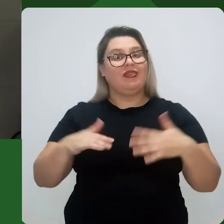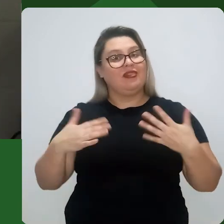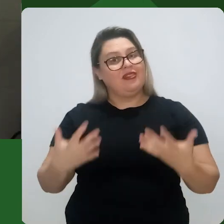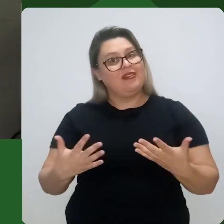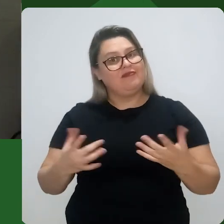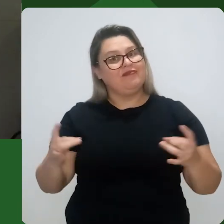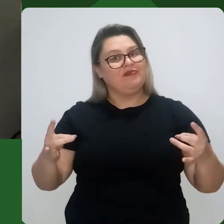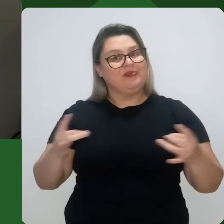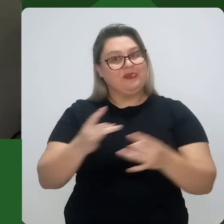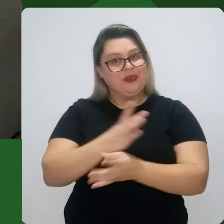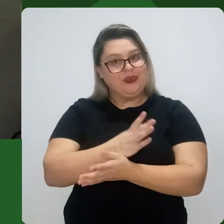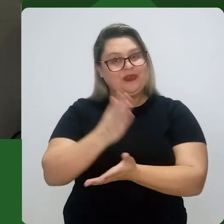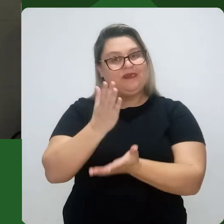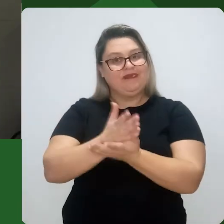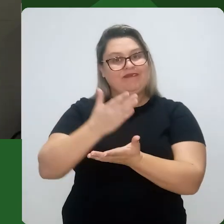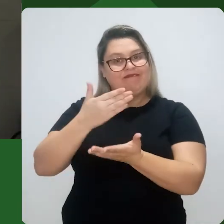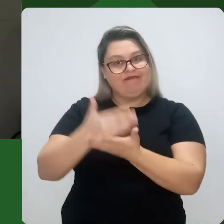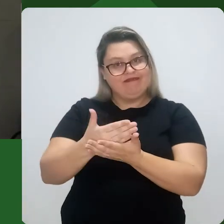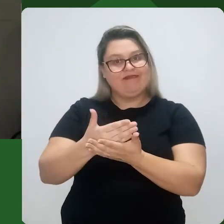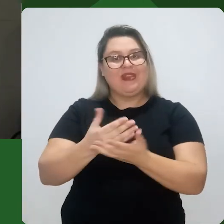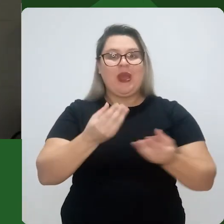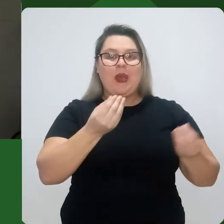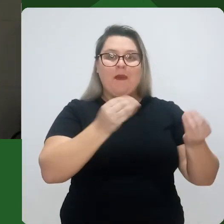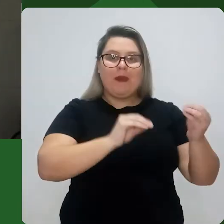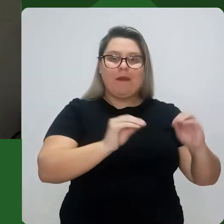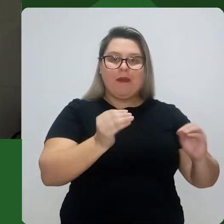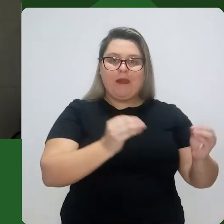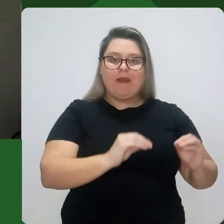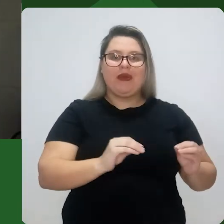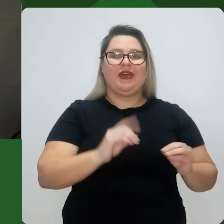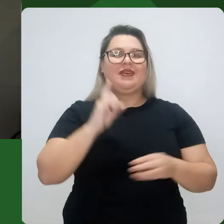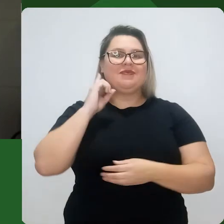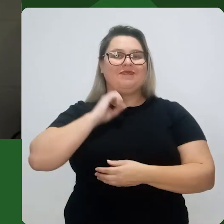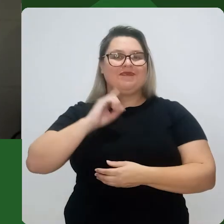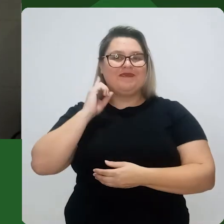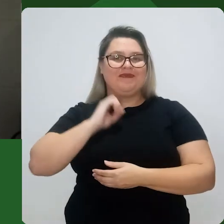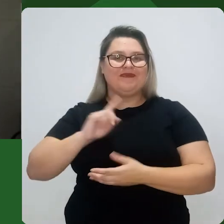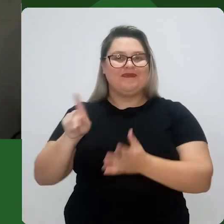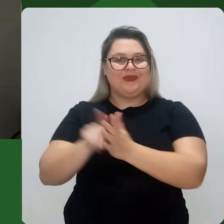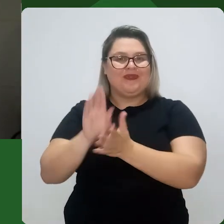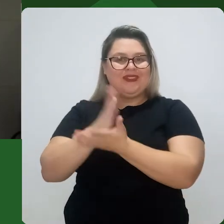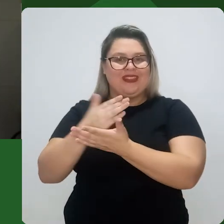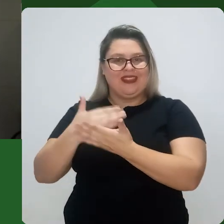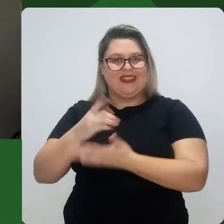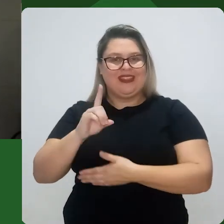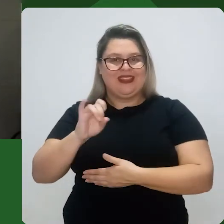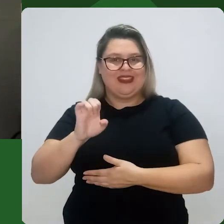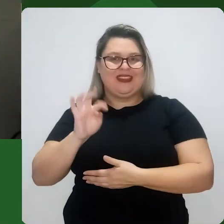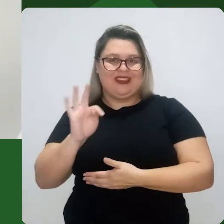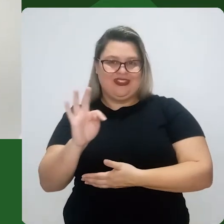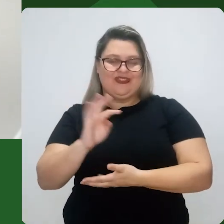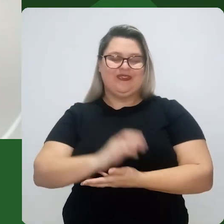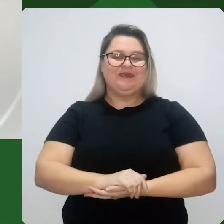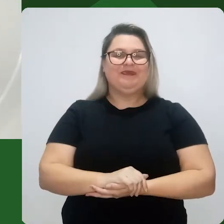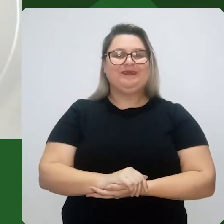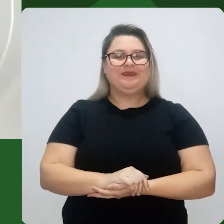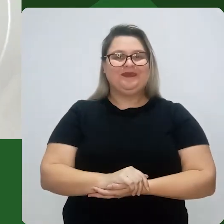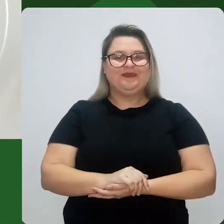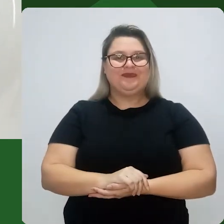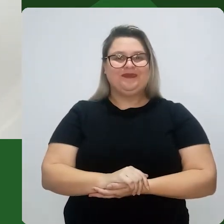Então aqui está a finalização da decoração da torta mineira Daide.